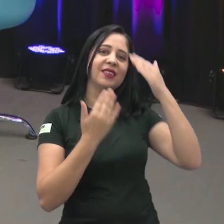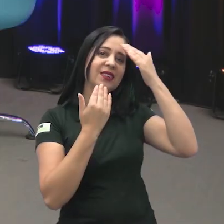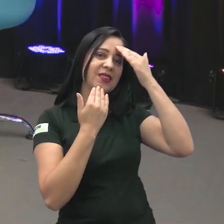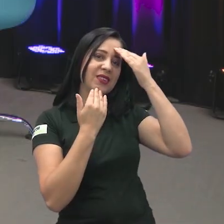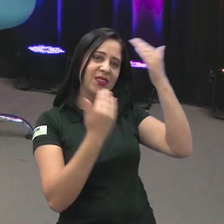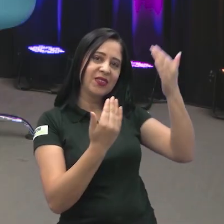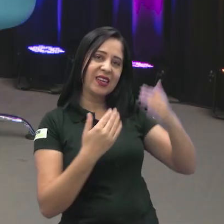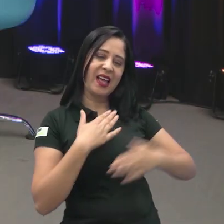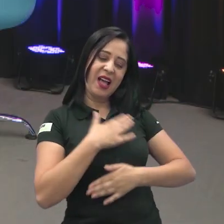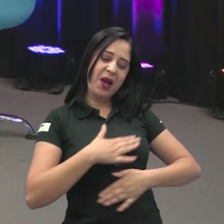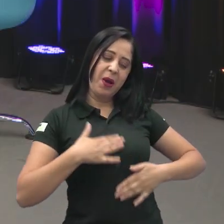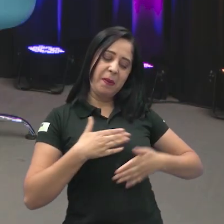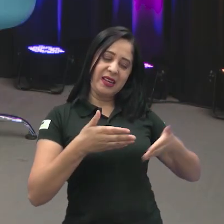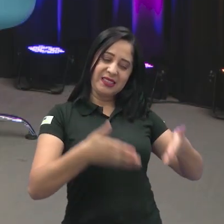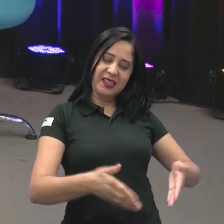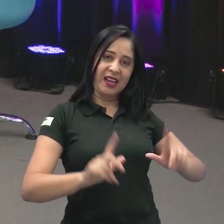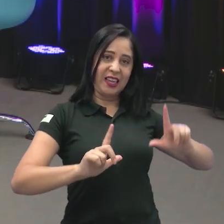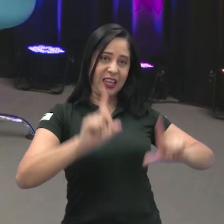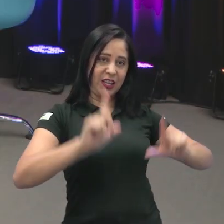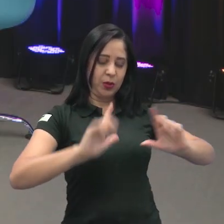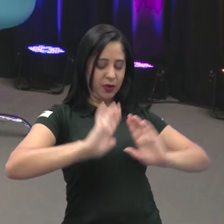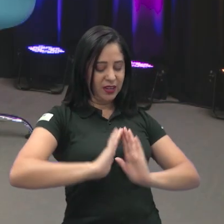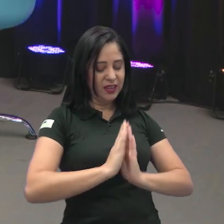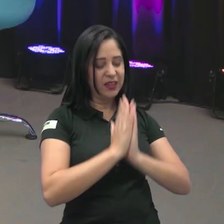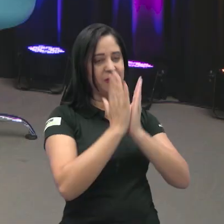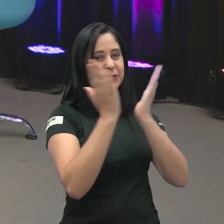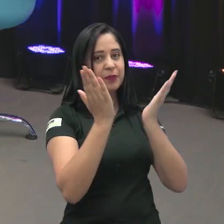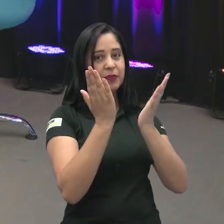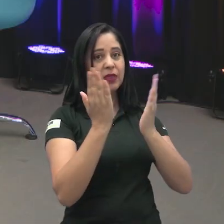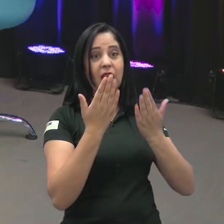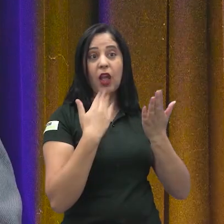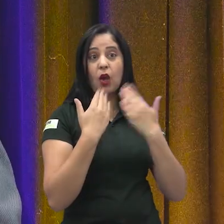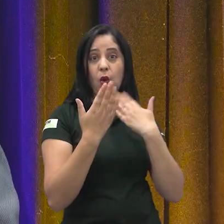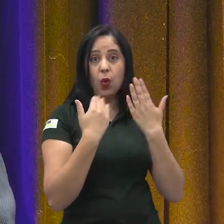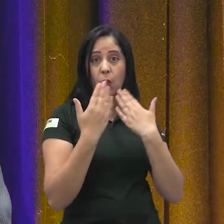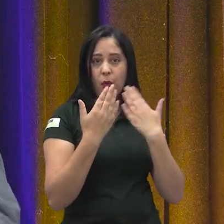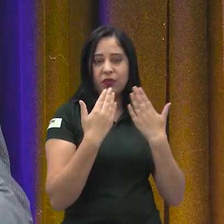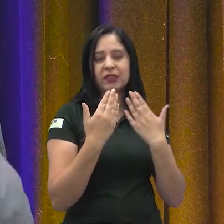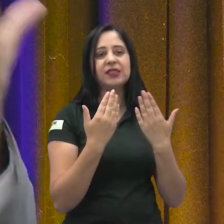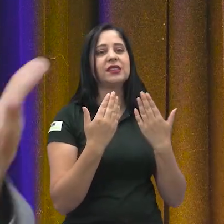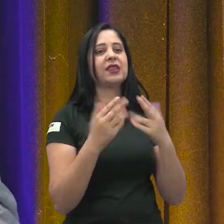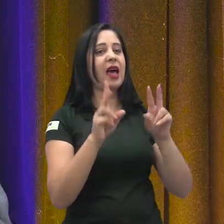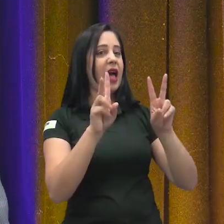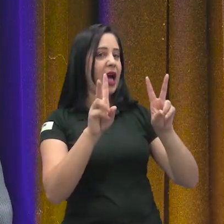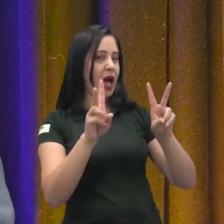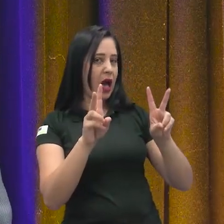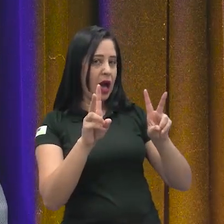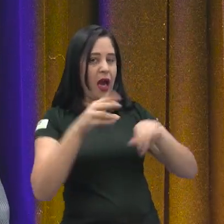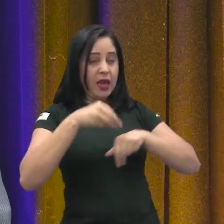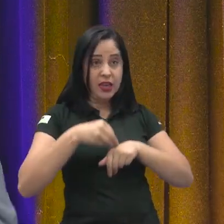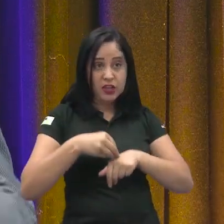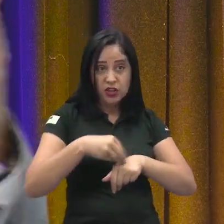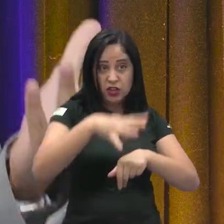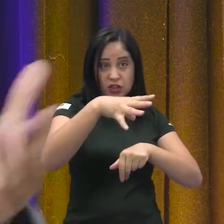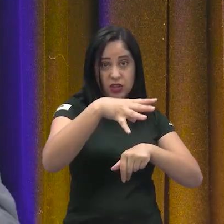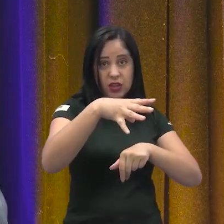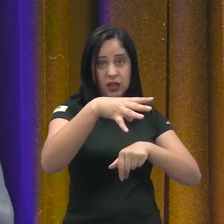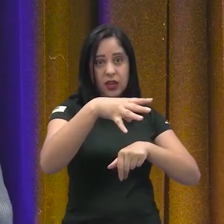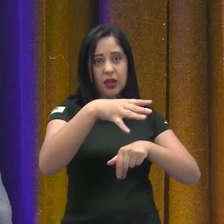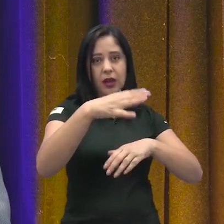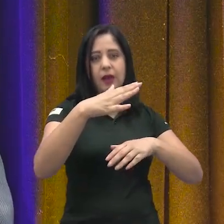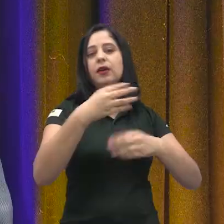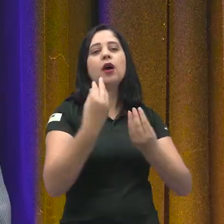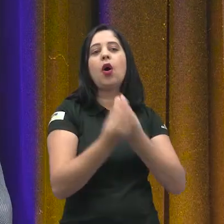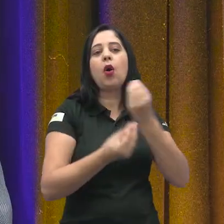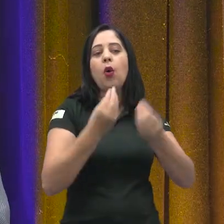Pri, é um prazer estar aqui na Inspiração e conversar com os nossos telespectadores, trazer dicas práticas, né, de como liderar e fazer uma